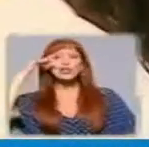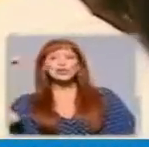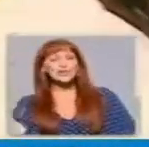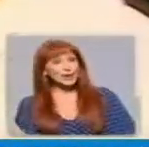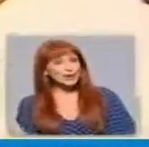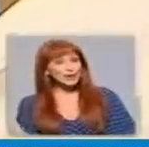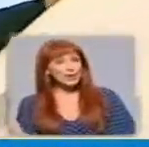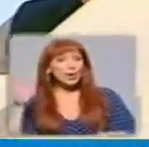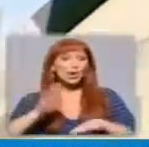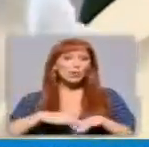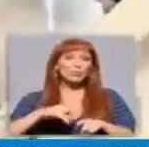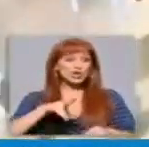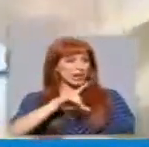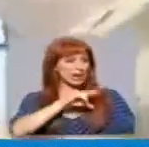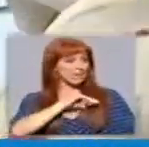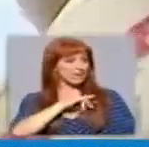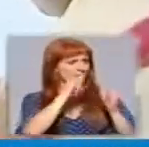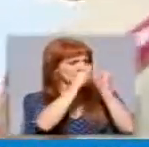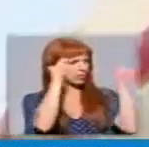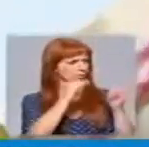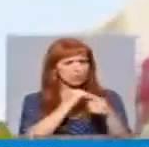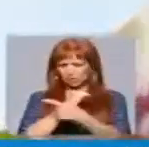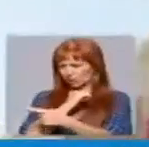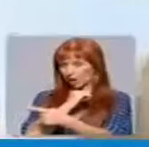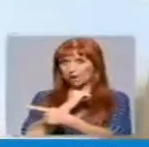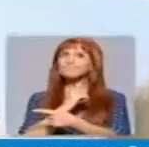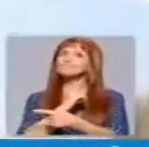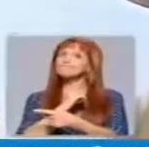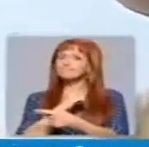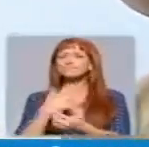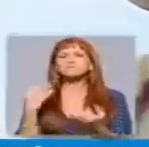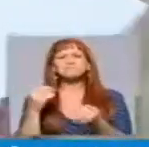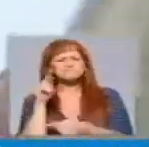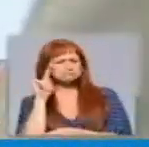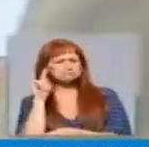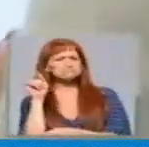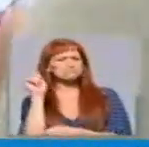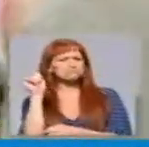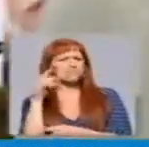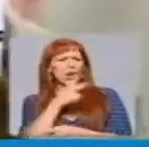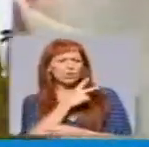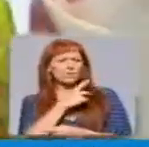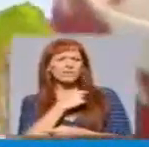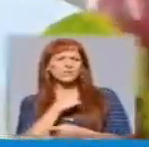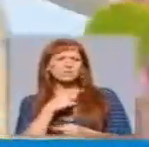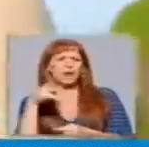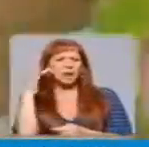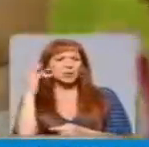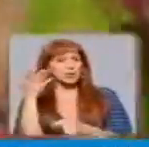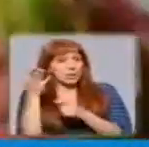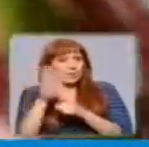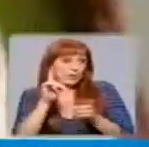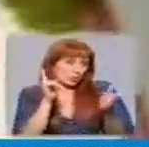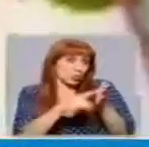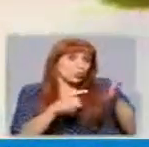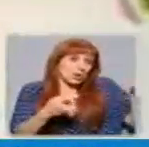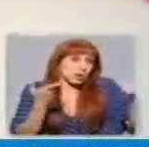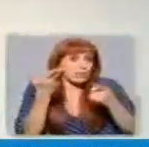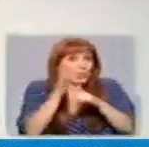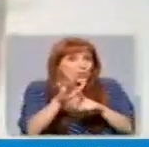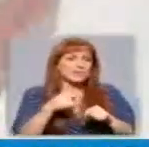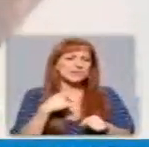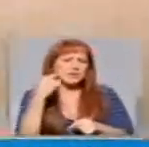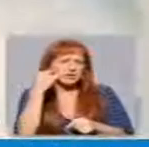o facto de terem prêmios internacionais é um reconhecimento e que faz com que essas universidades estrangeiras nomeadamente os Estados Unidos